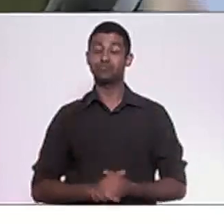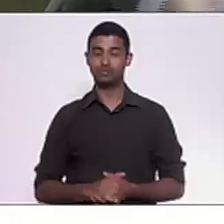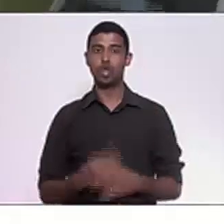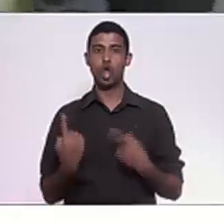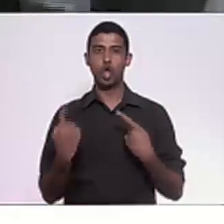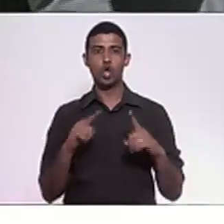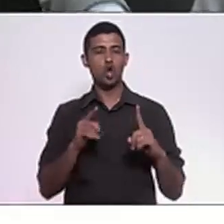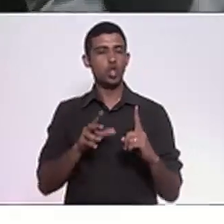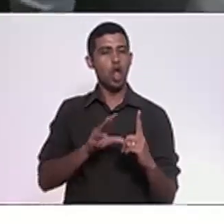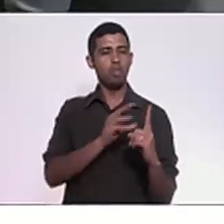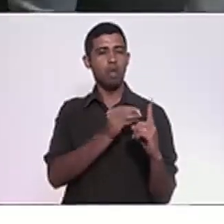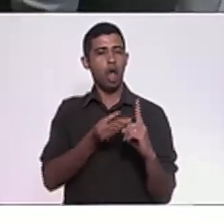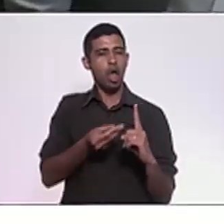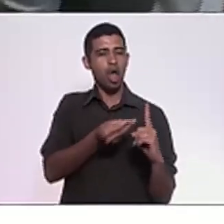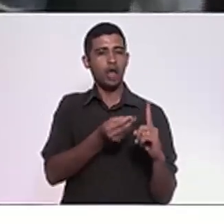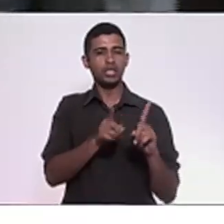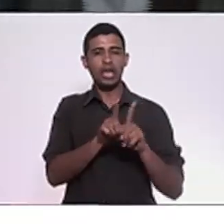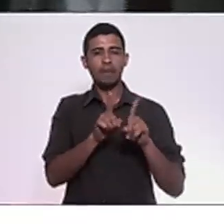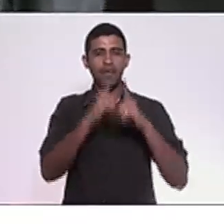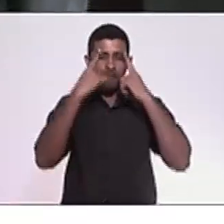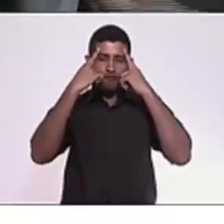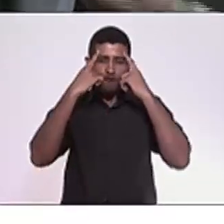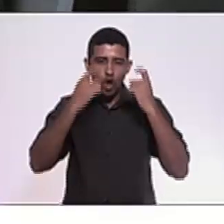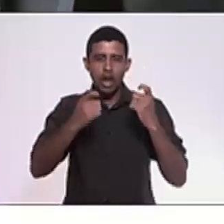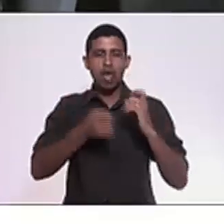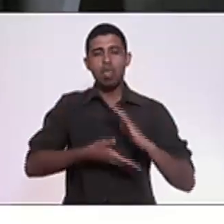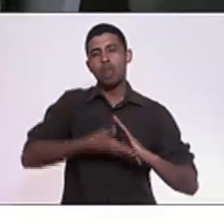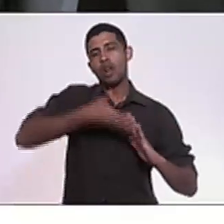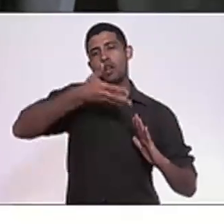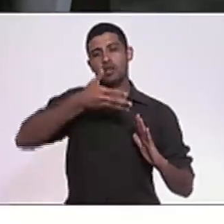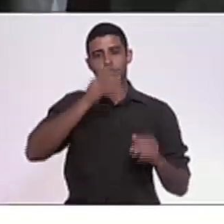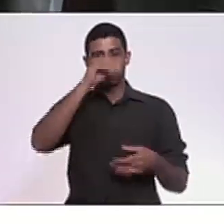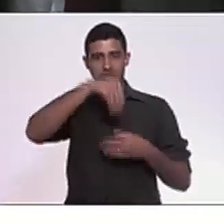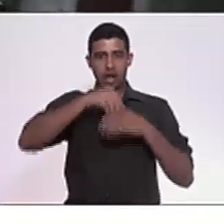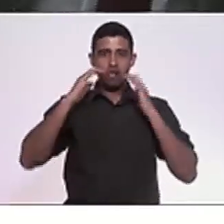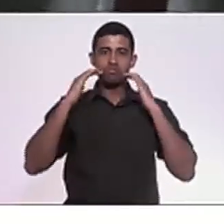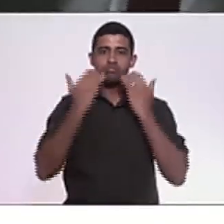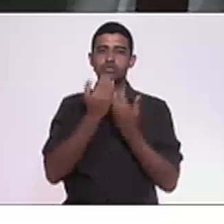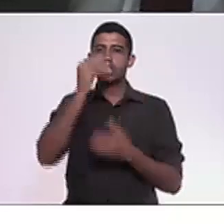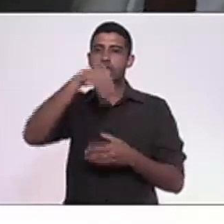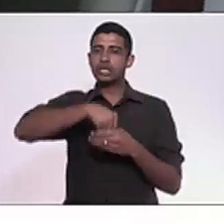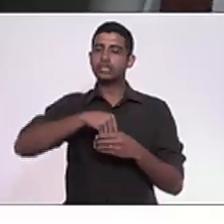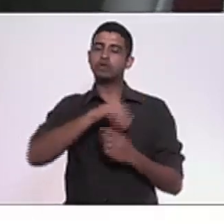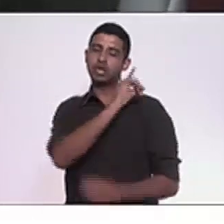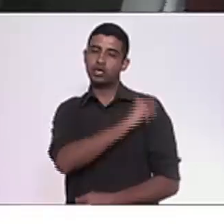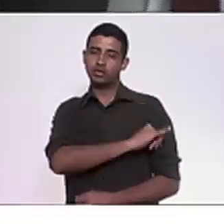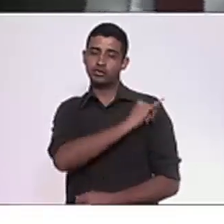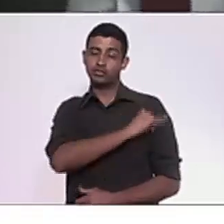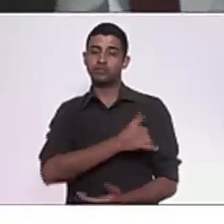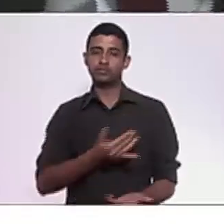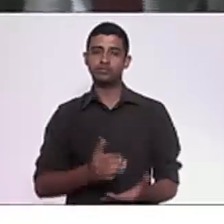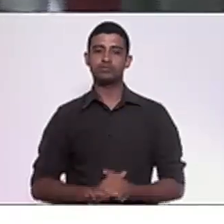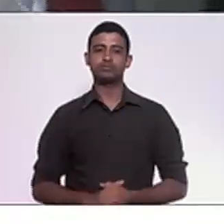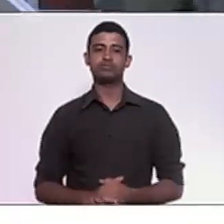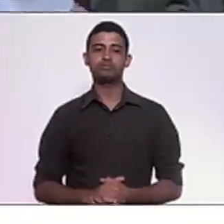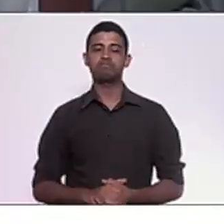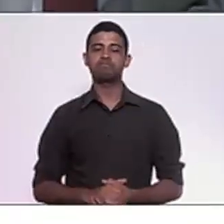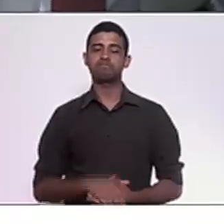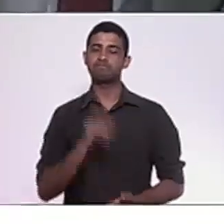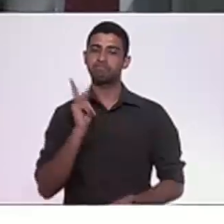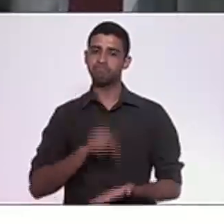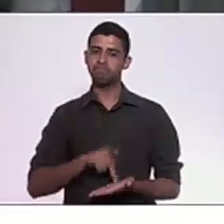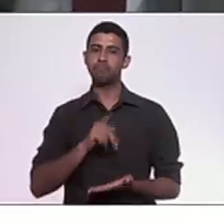o assédio e a violência sexual nos estádios do Rio de Janeiro. Na realidade, foi